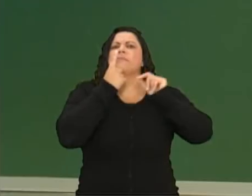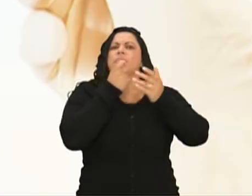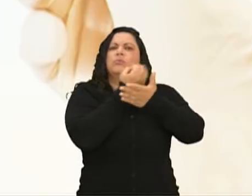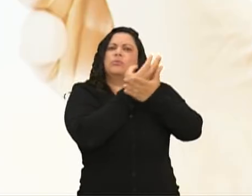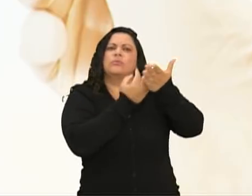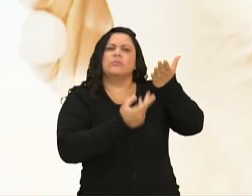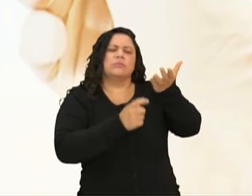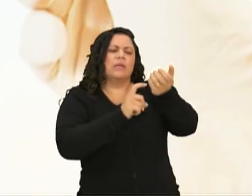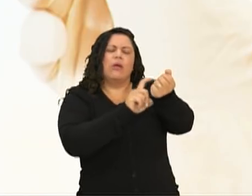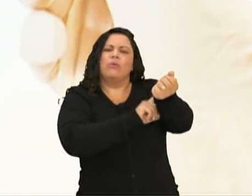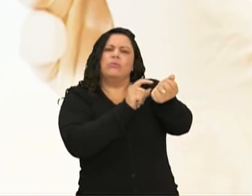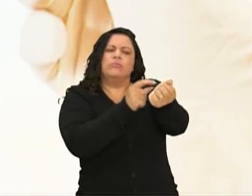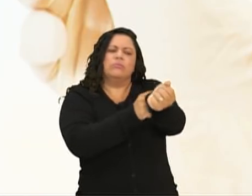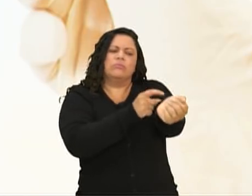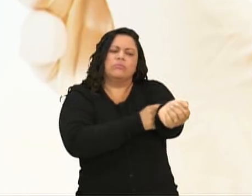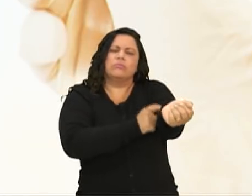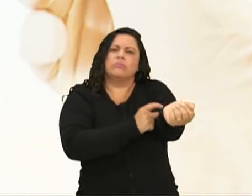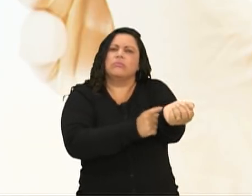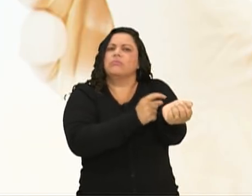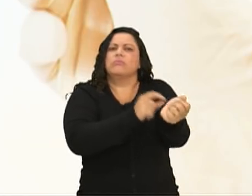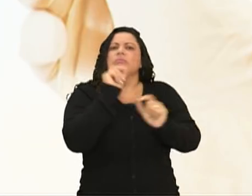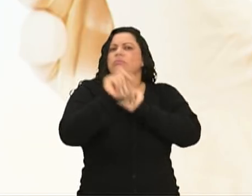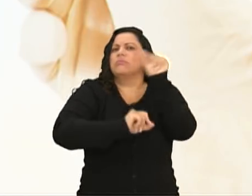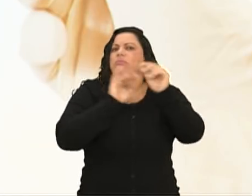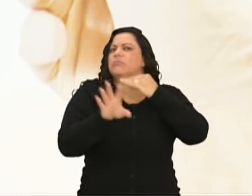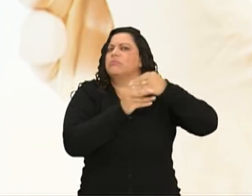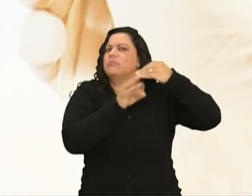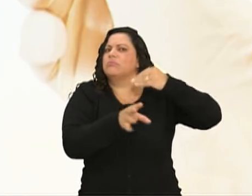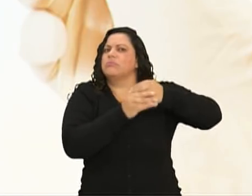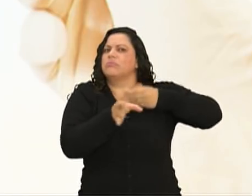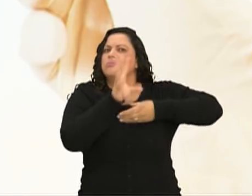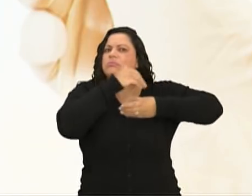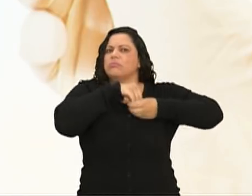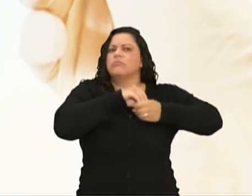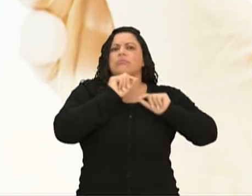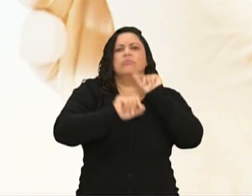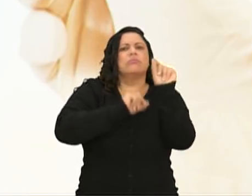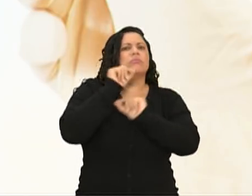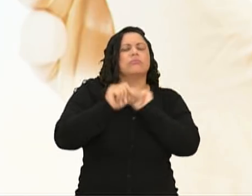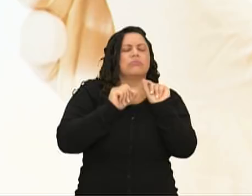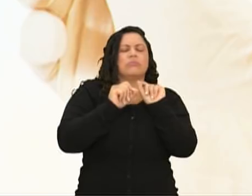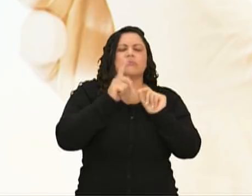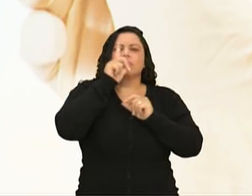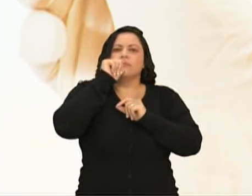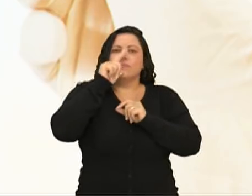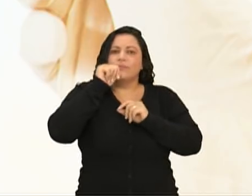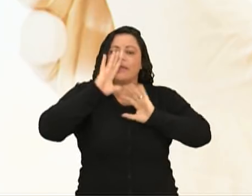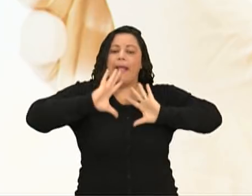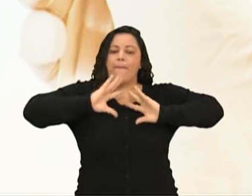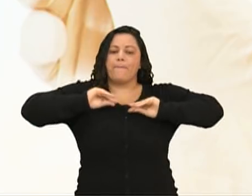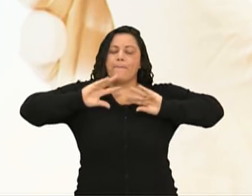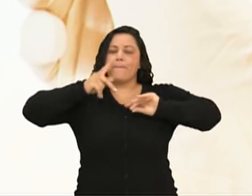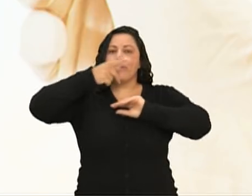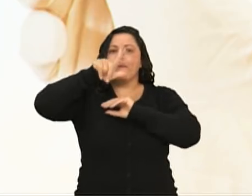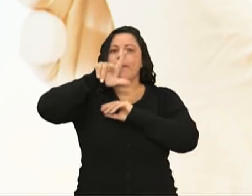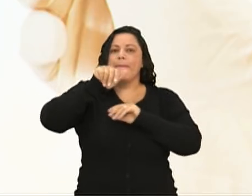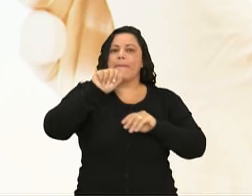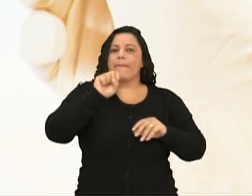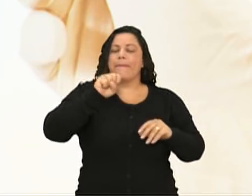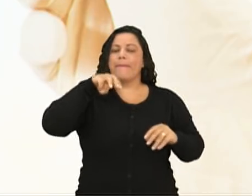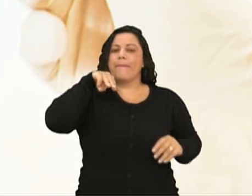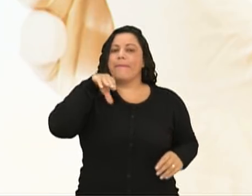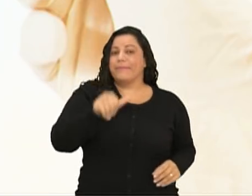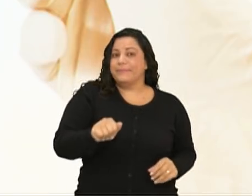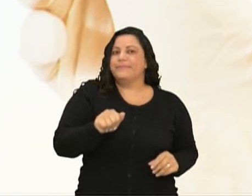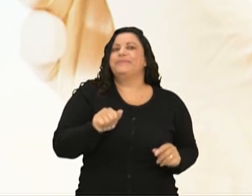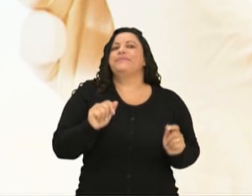afinal? Nós temos então uma parte líquida, que se chama plasma, tá? É o plasma sanguíneo, e nós temos